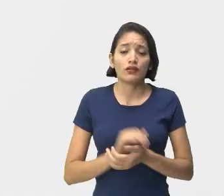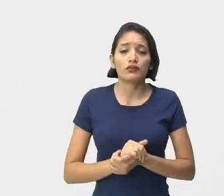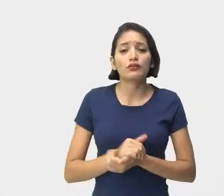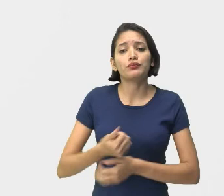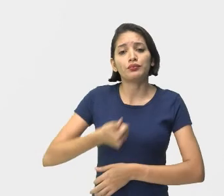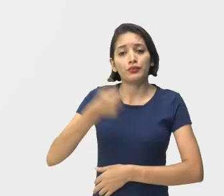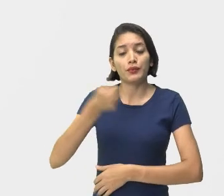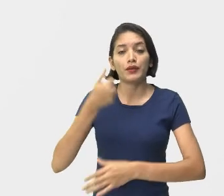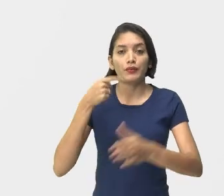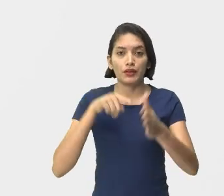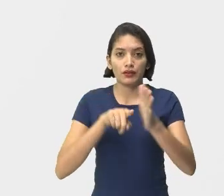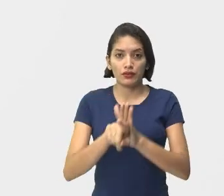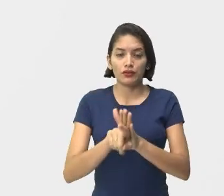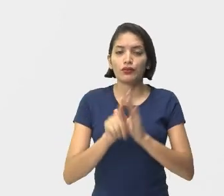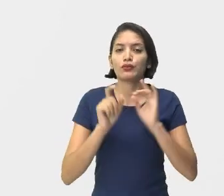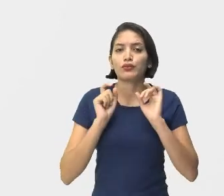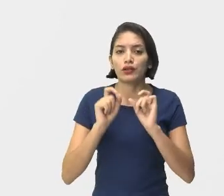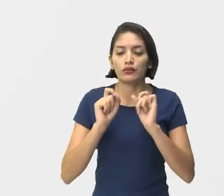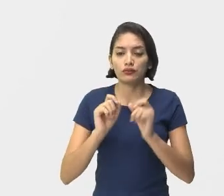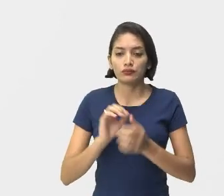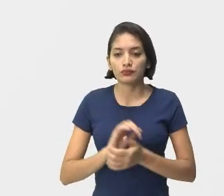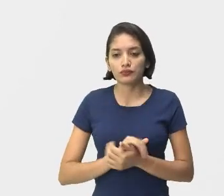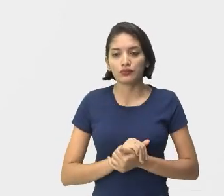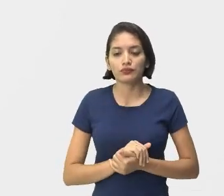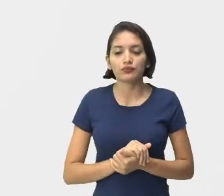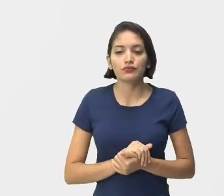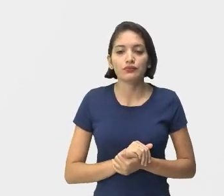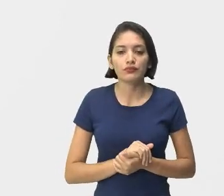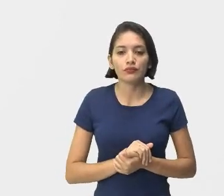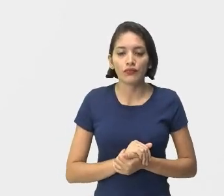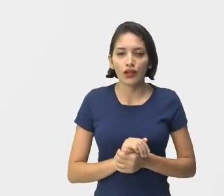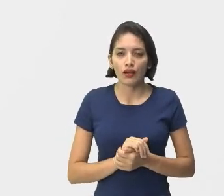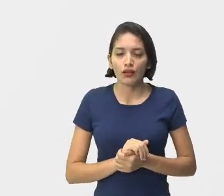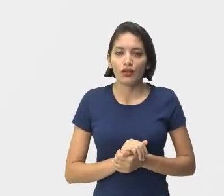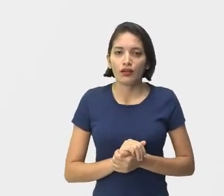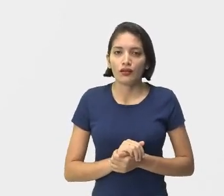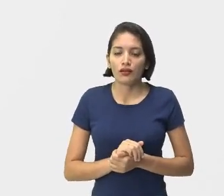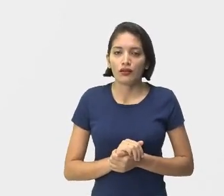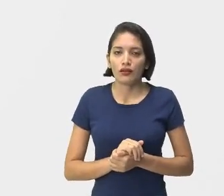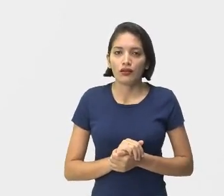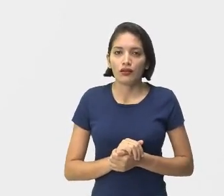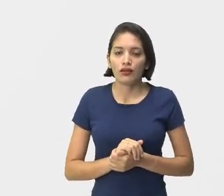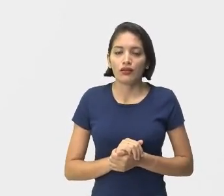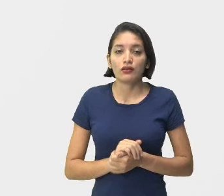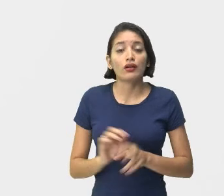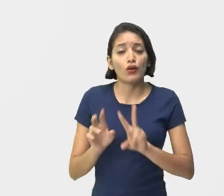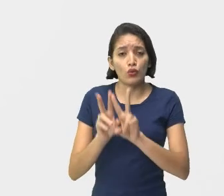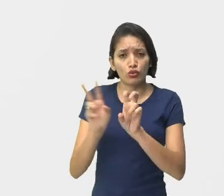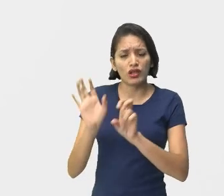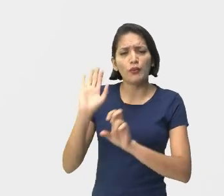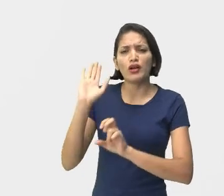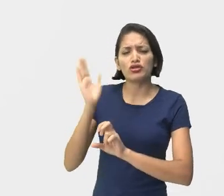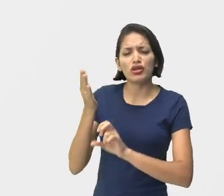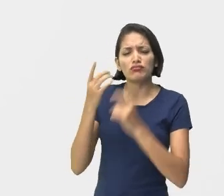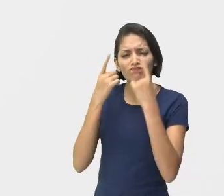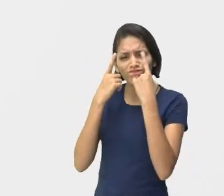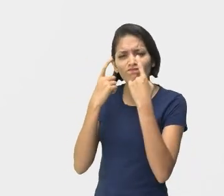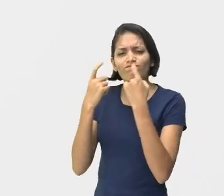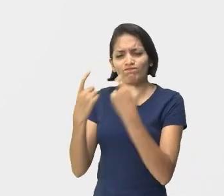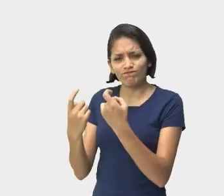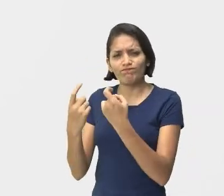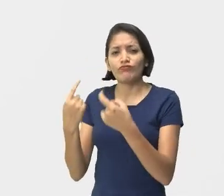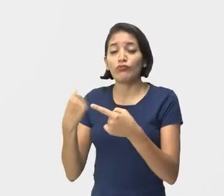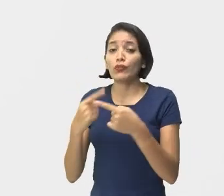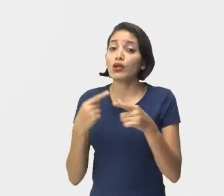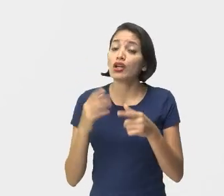questão, ela pergunta o seguinte, essa questão ela já é em si uma questão interessante, porque ela